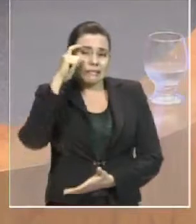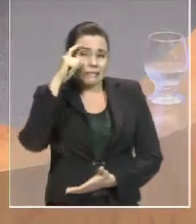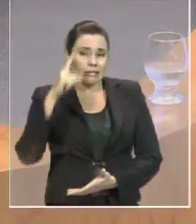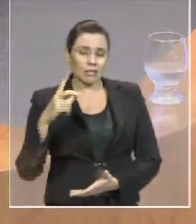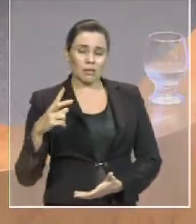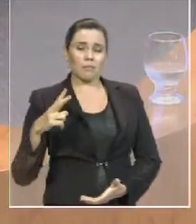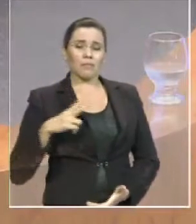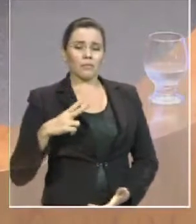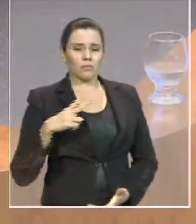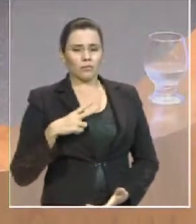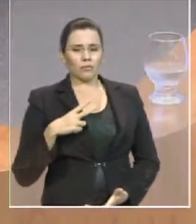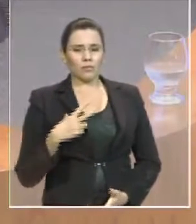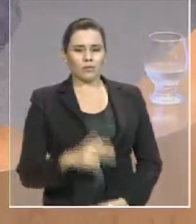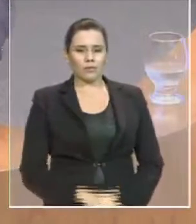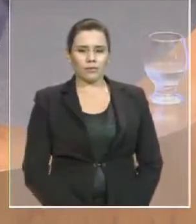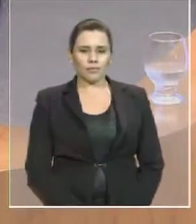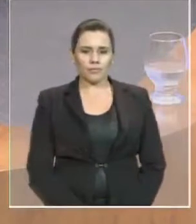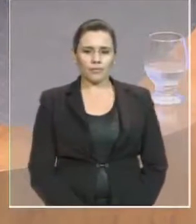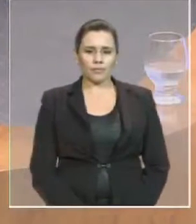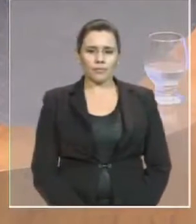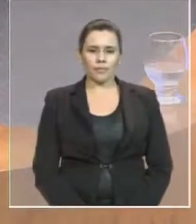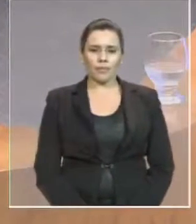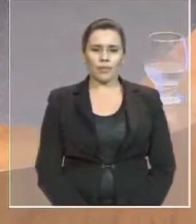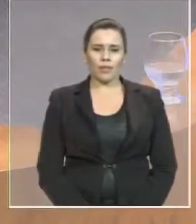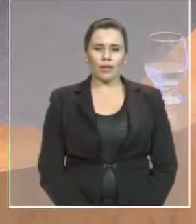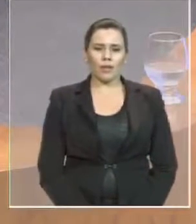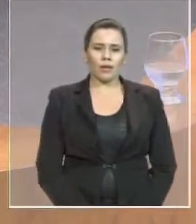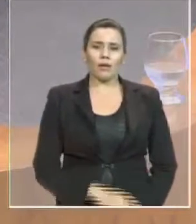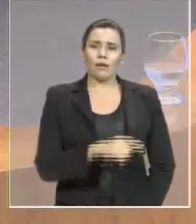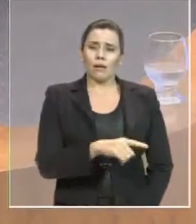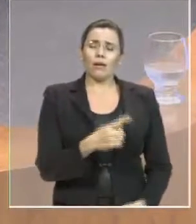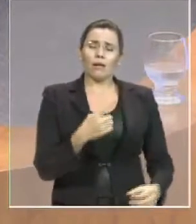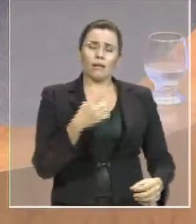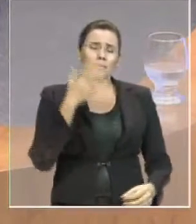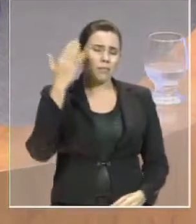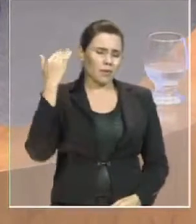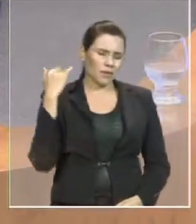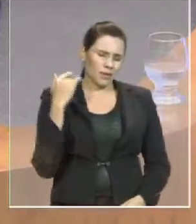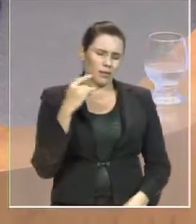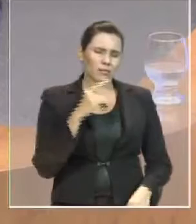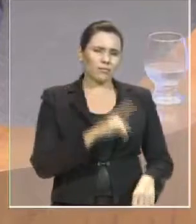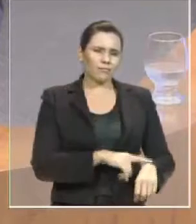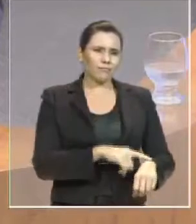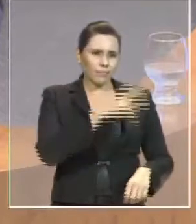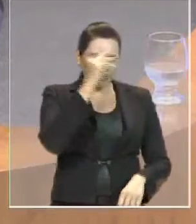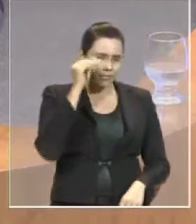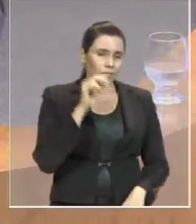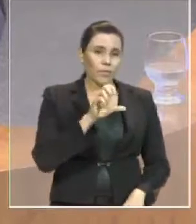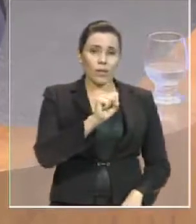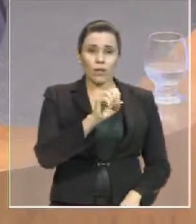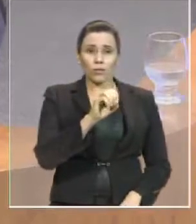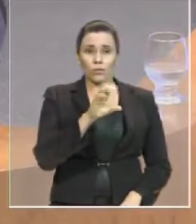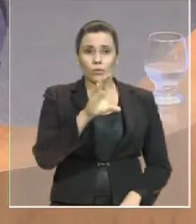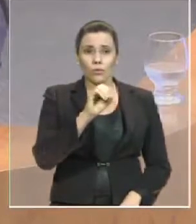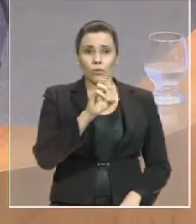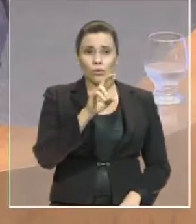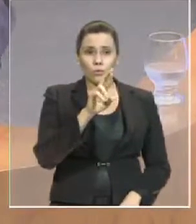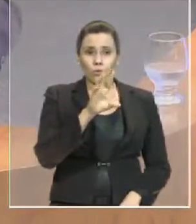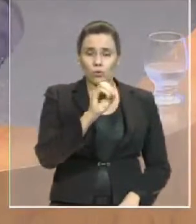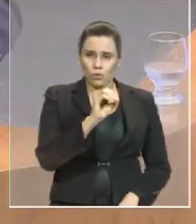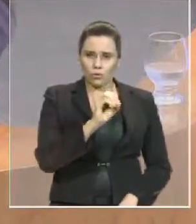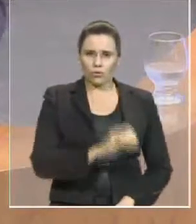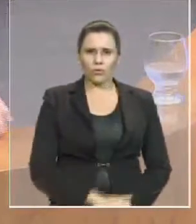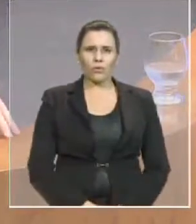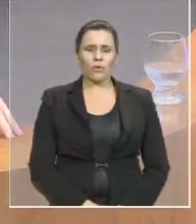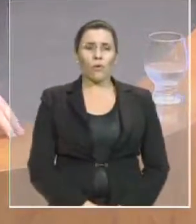foi feito com o município de Timon e Socorro aqui em prefeita. Um convênio com DINT de R$2 milhões, que nem